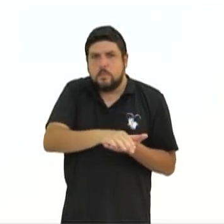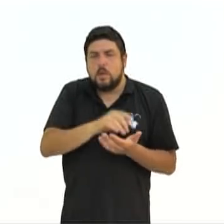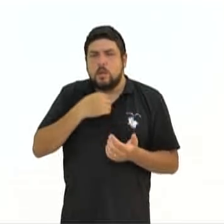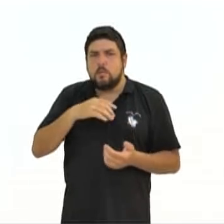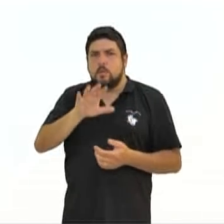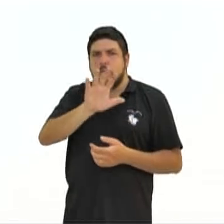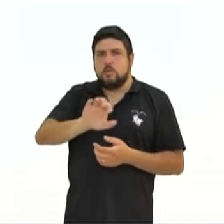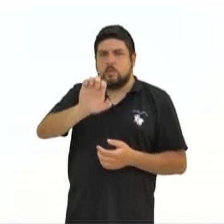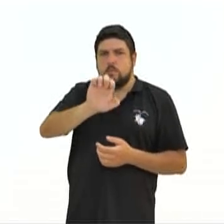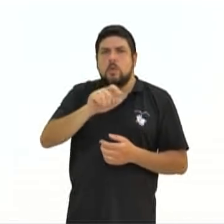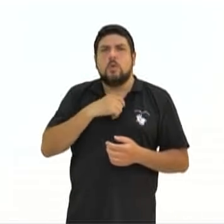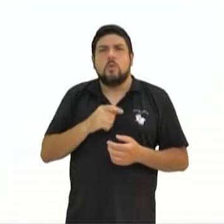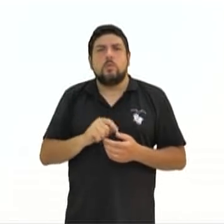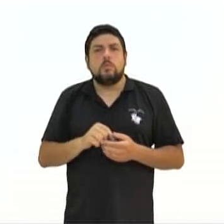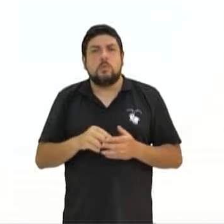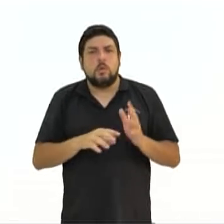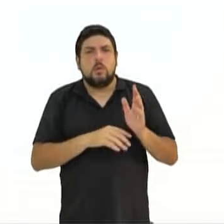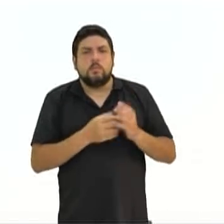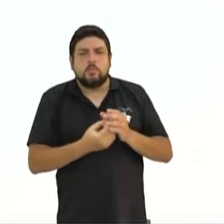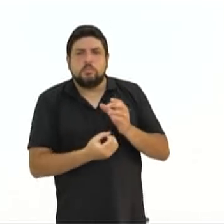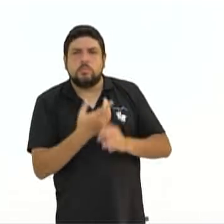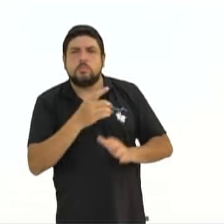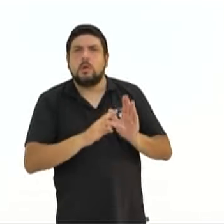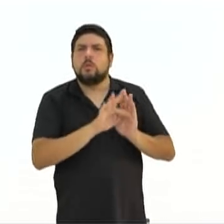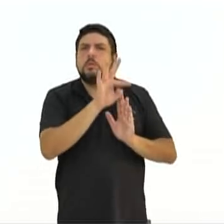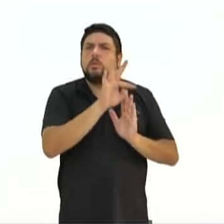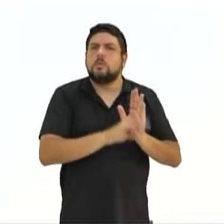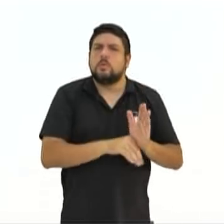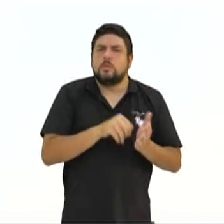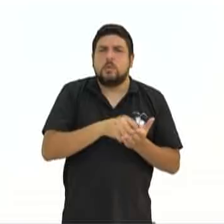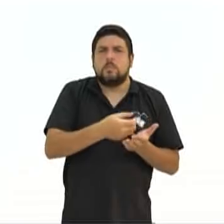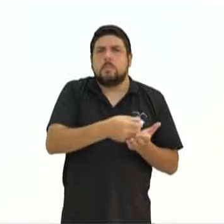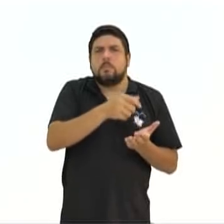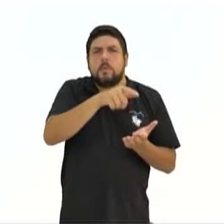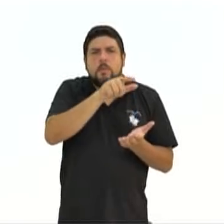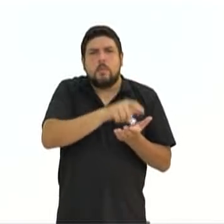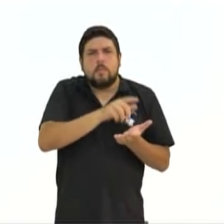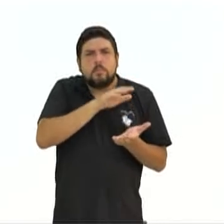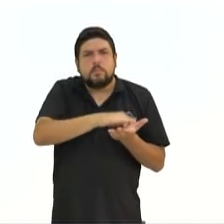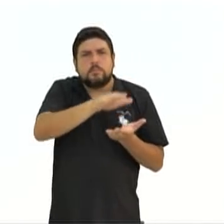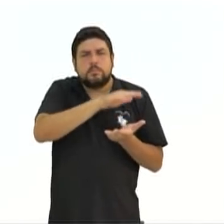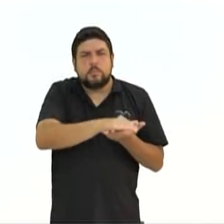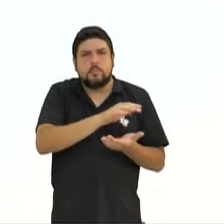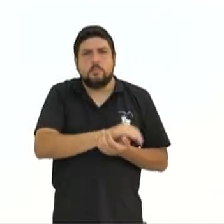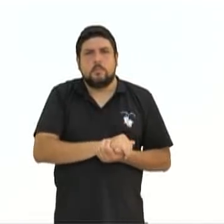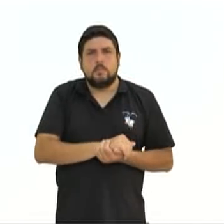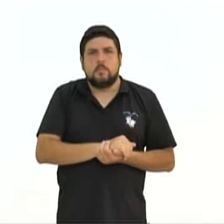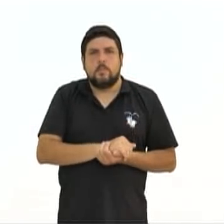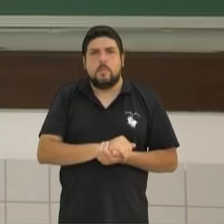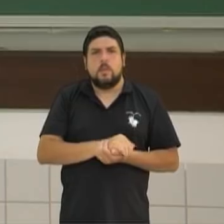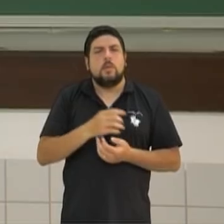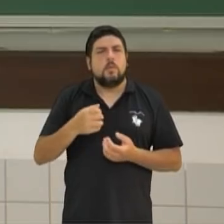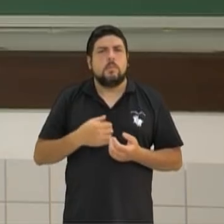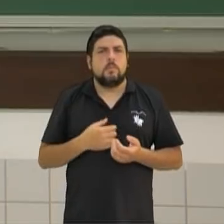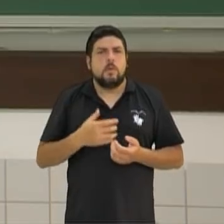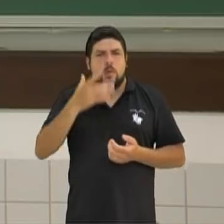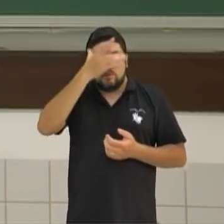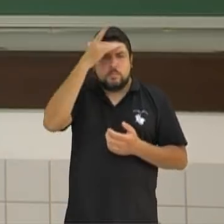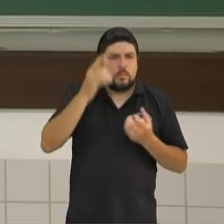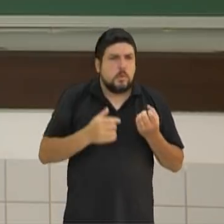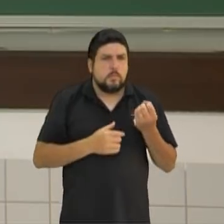produzir textos de viagens e de aventuras, que vão se tornar muito populares na Europa. Relatos de